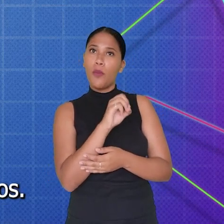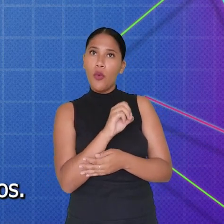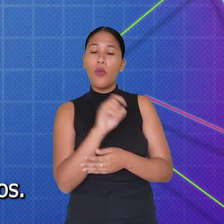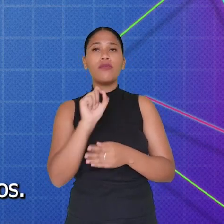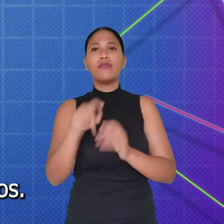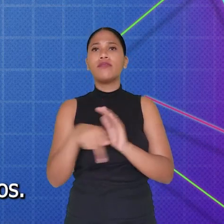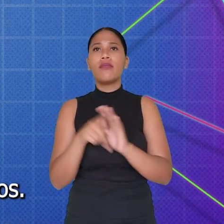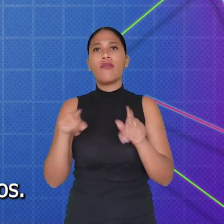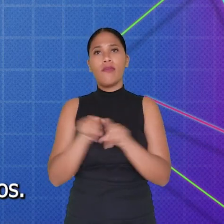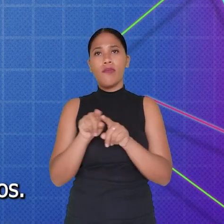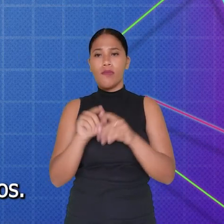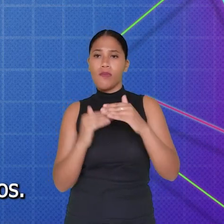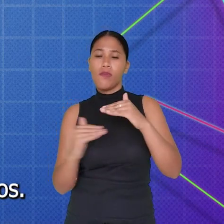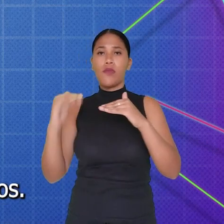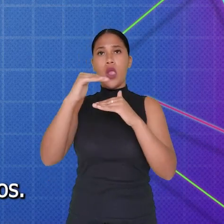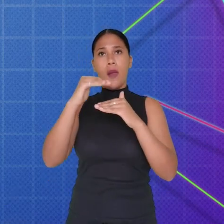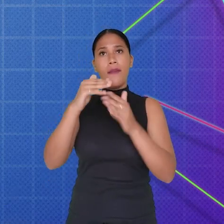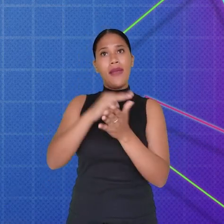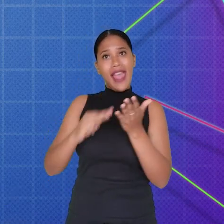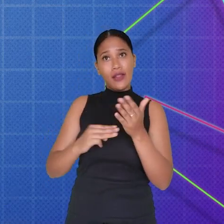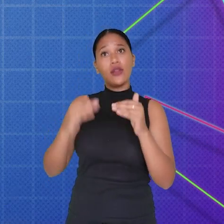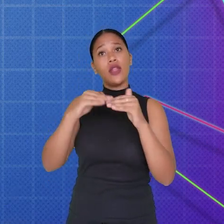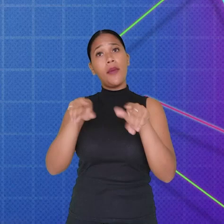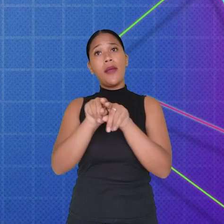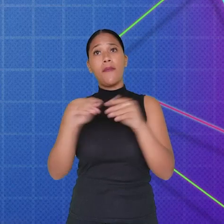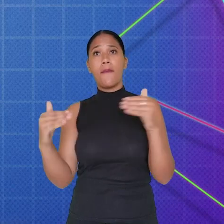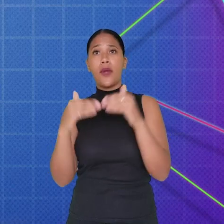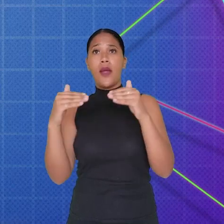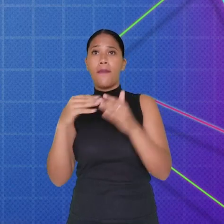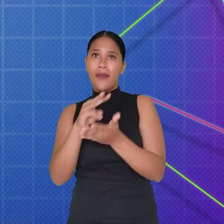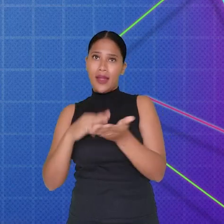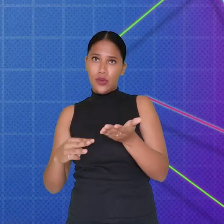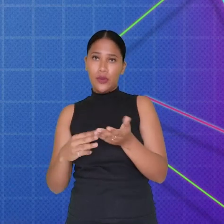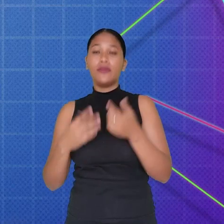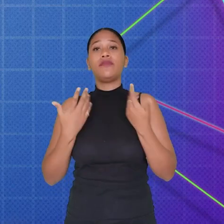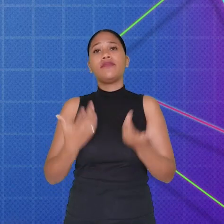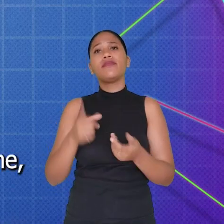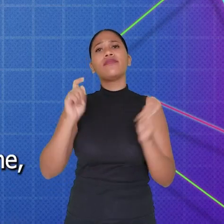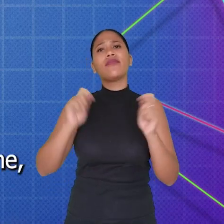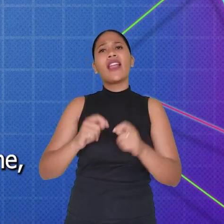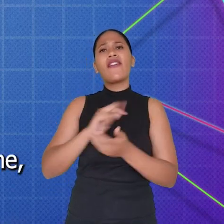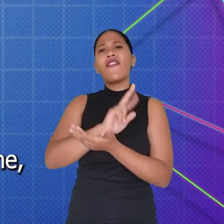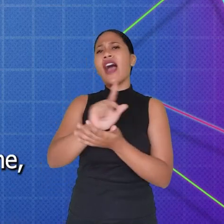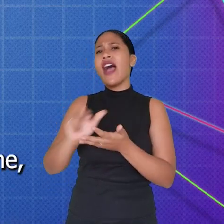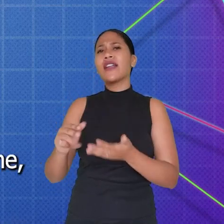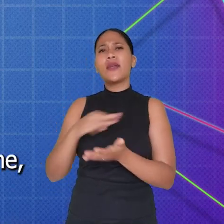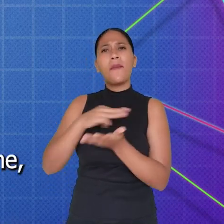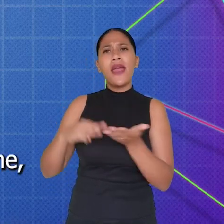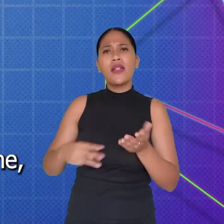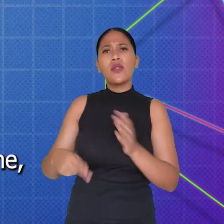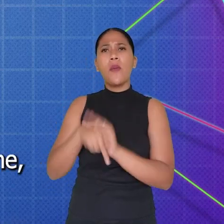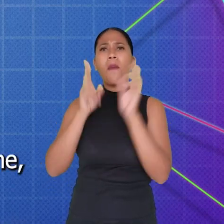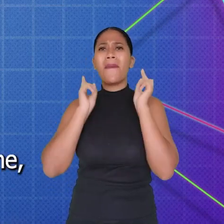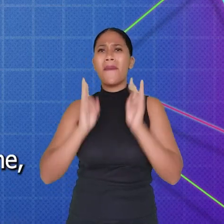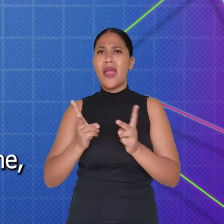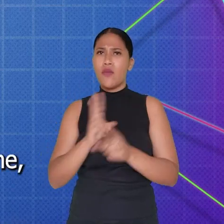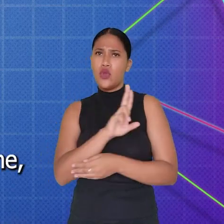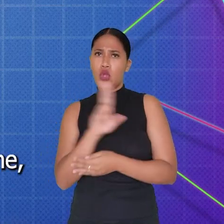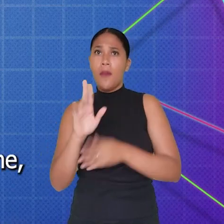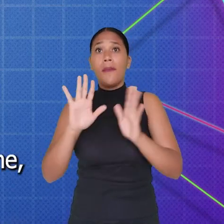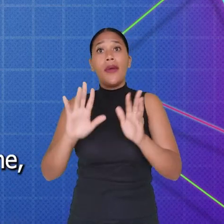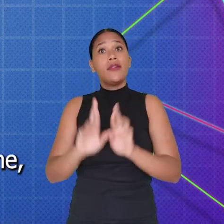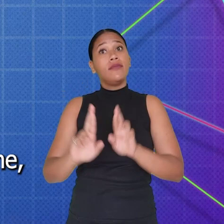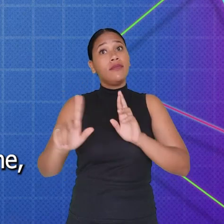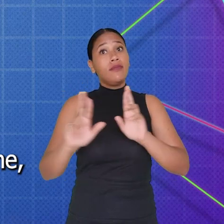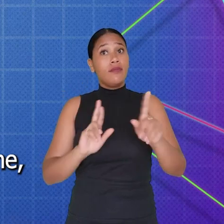métodos e da sobreposição de métodos. A sobrecarga de métodos permite que uma classe tenha vários métodos com o mesmo nome, mas